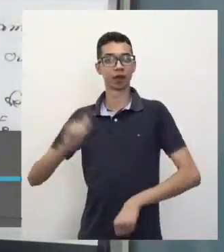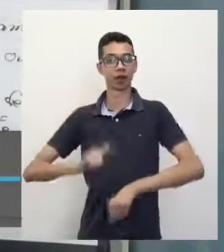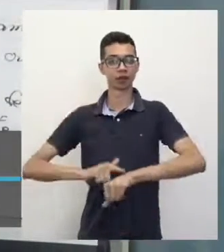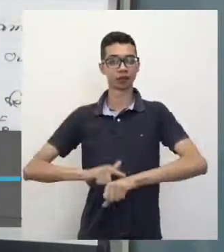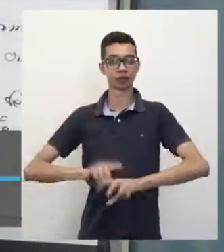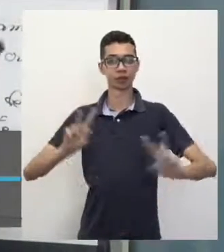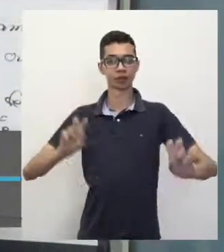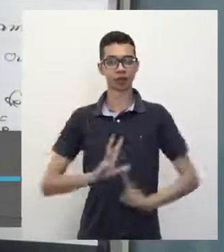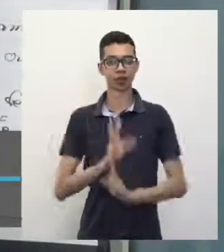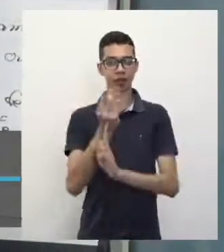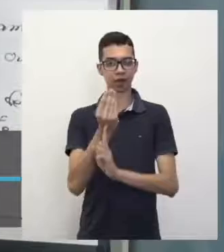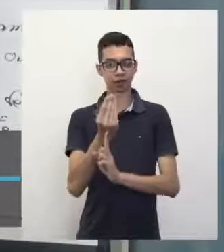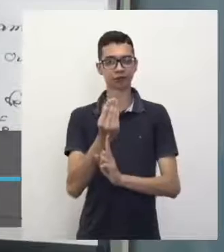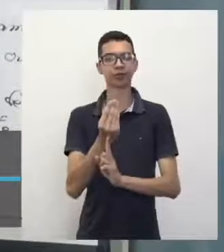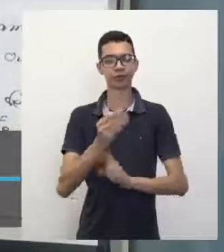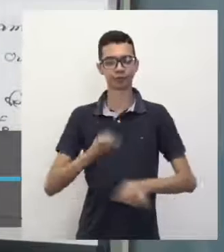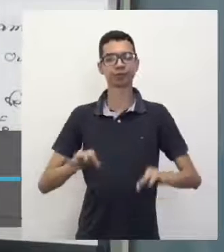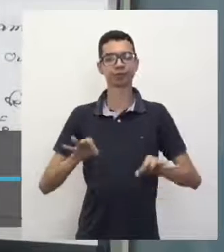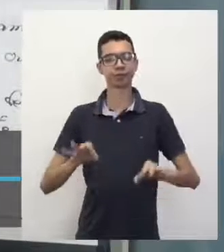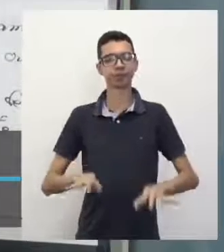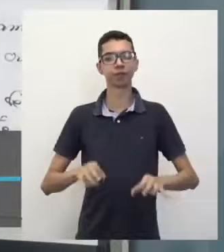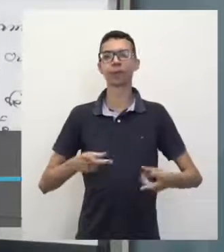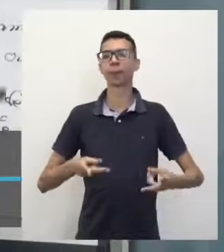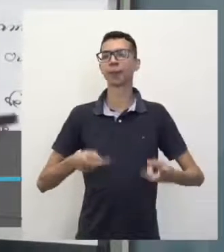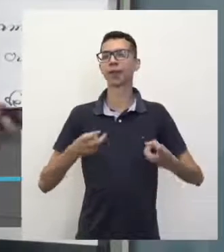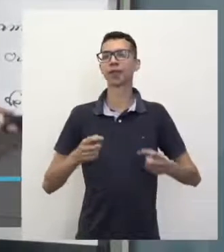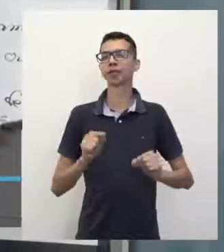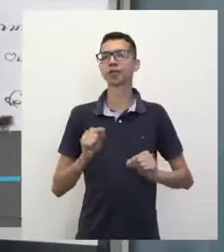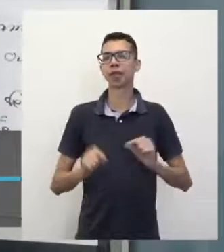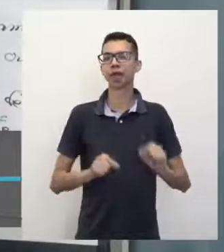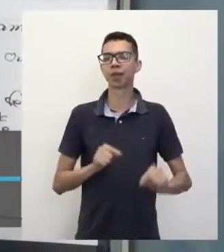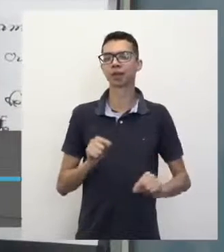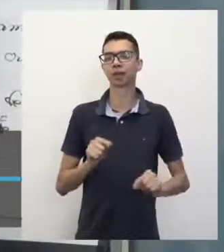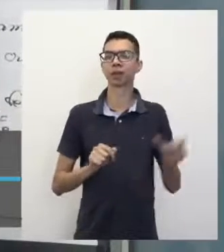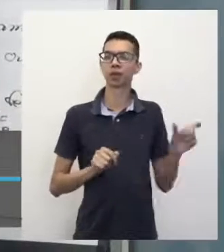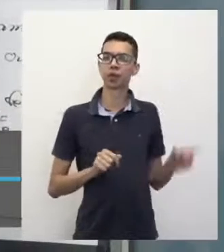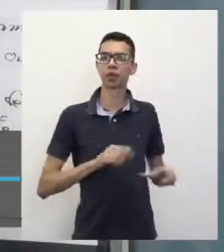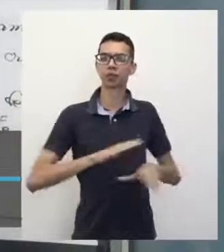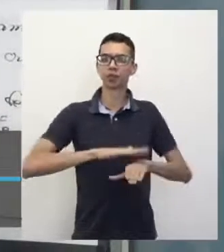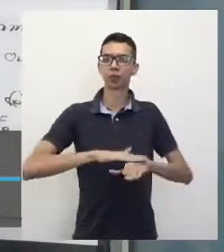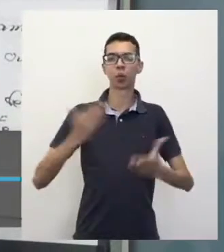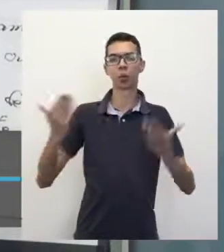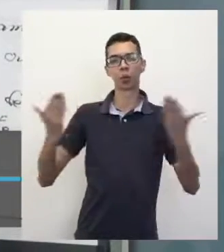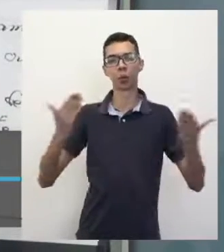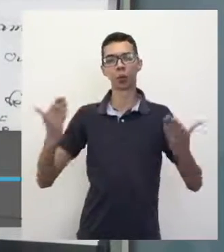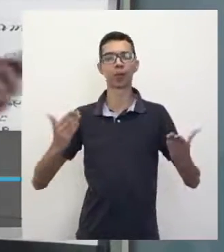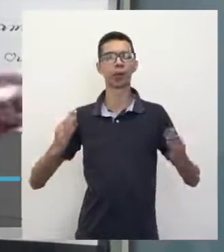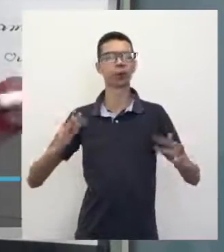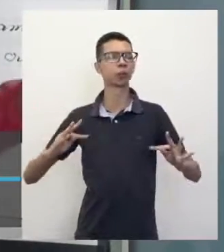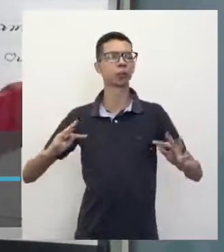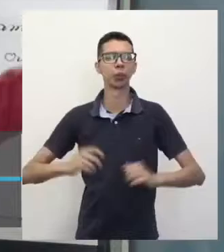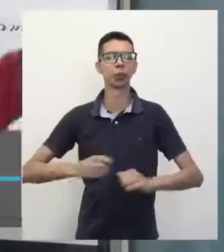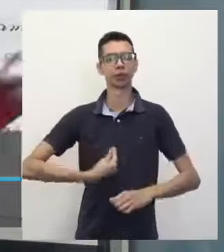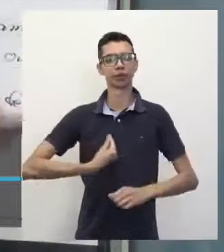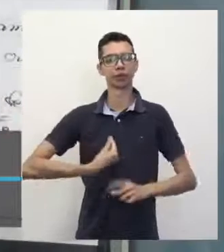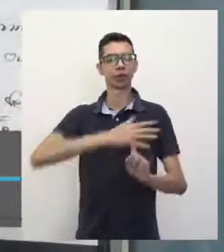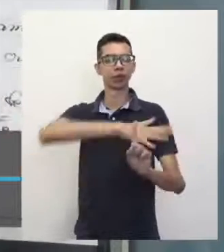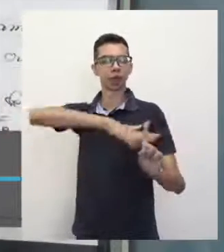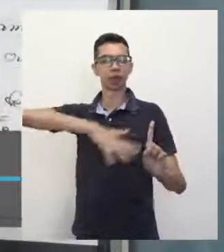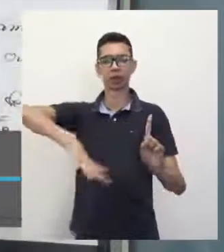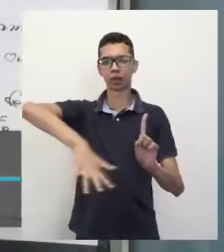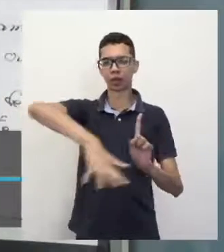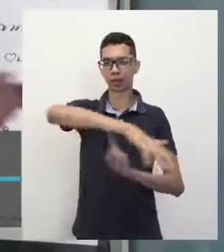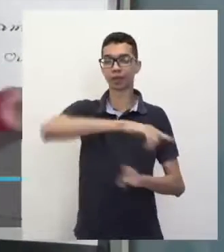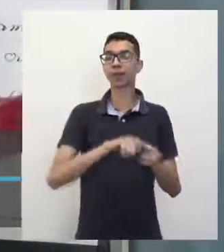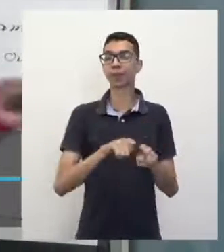né? Justamente essa inter-relação que ele consegue fazer com o mundo que o cerca, essa socialização com outras